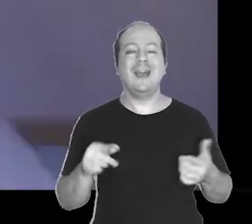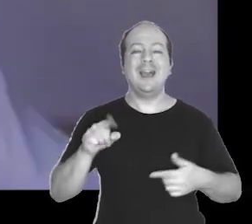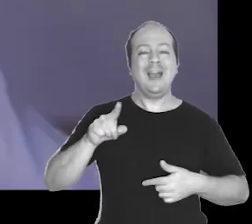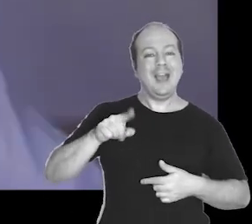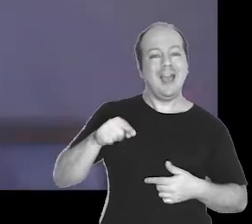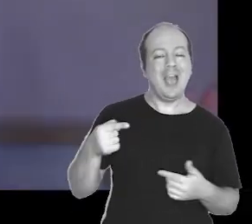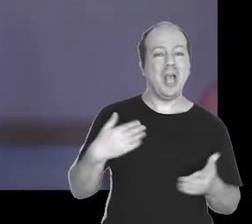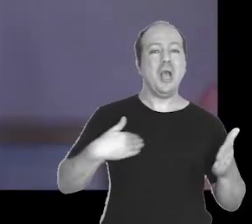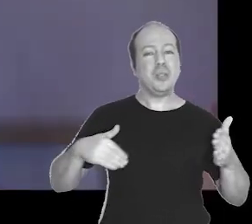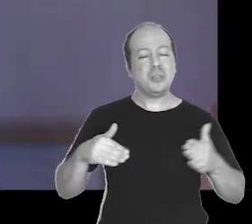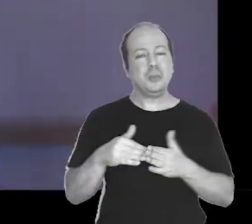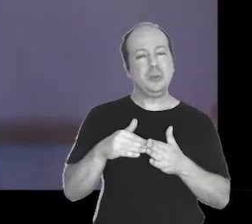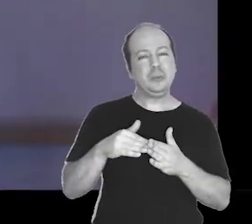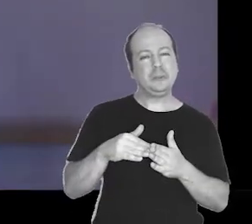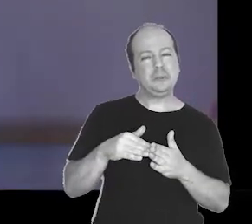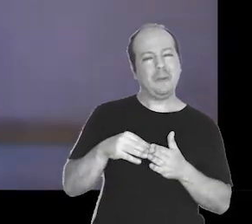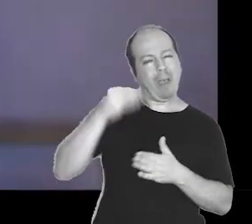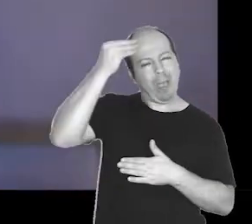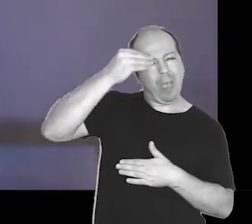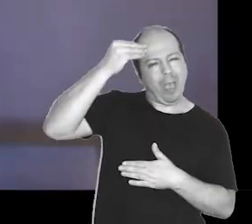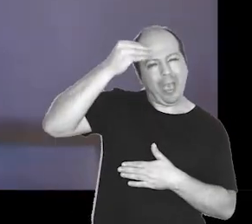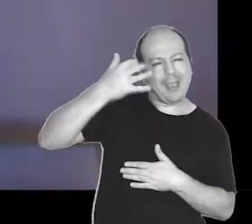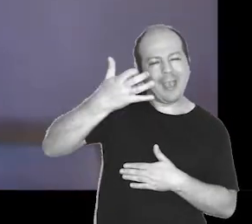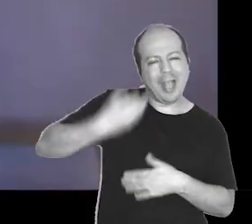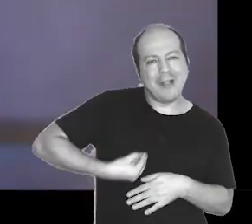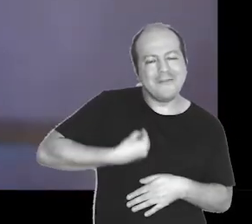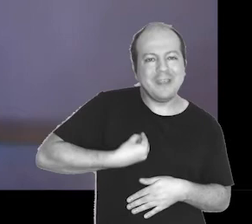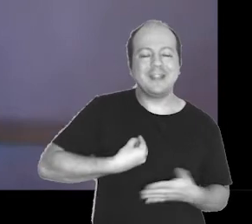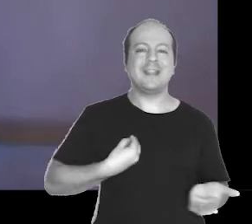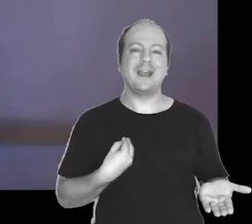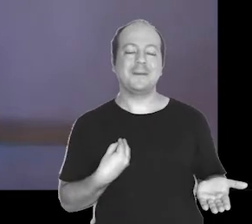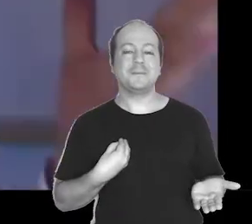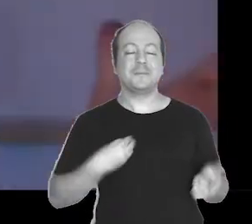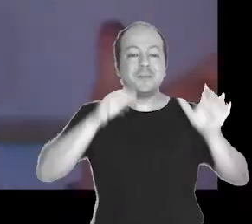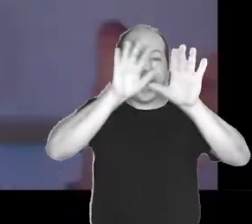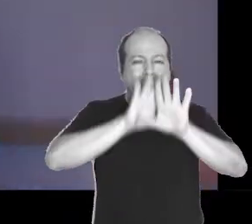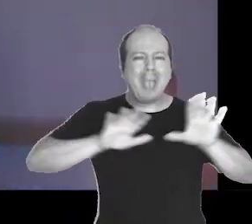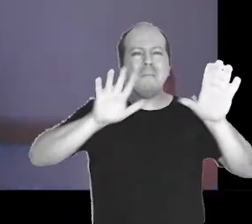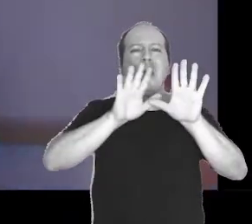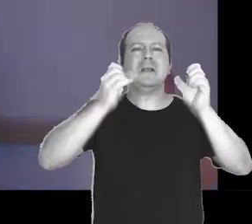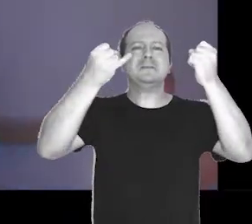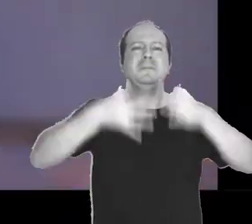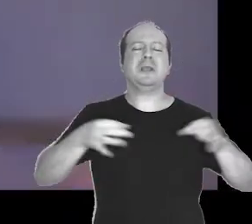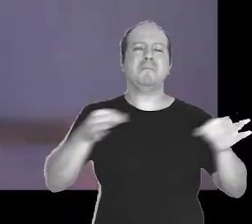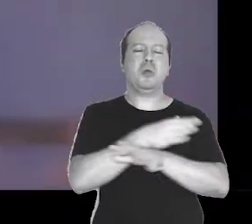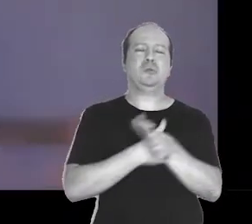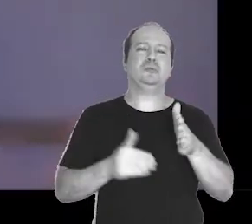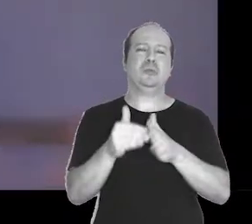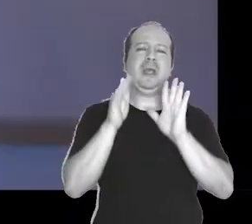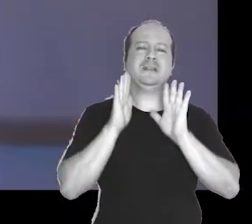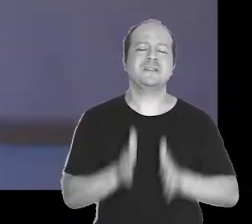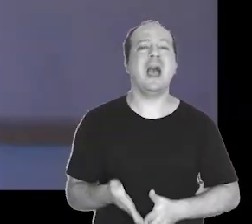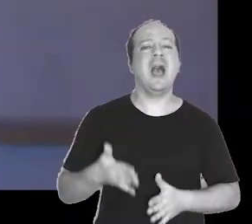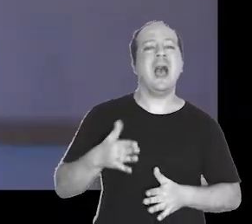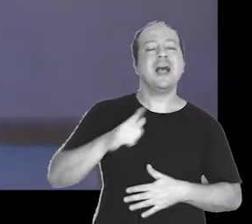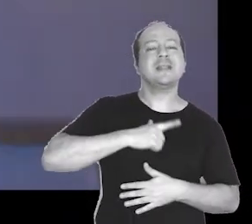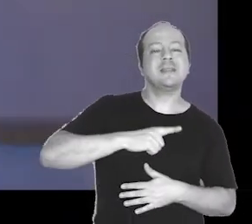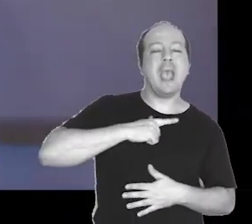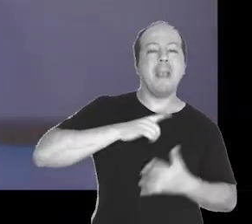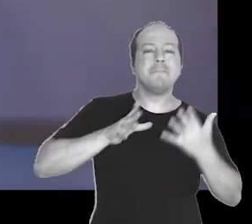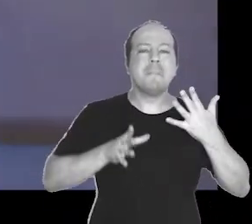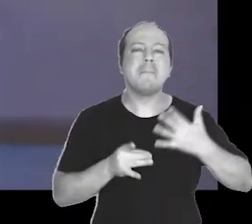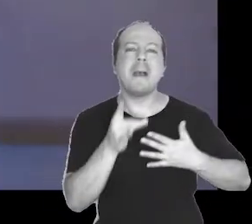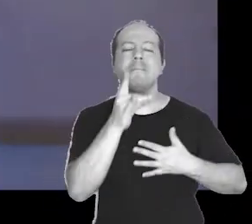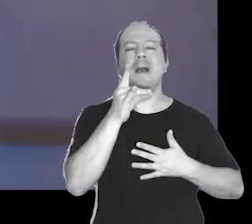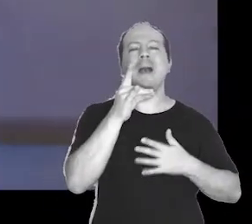Ela é tudo que um psicanalista deseja na vida, meu caro. A imagem fala por si. Basta que tenhamos os elementos